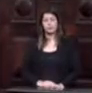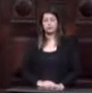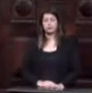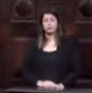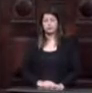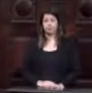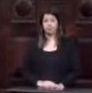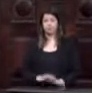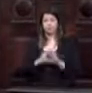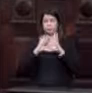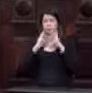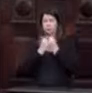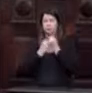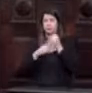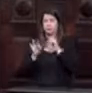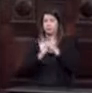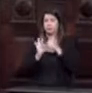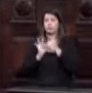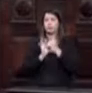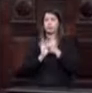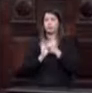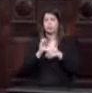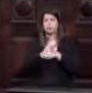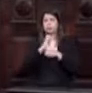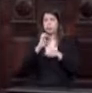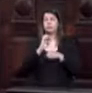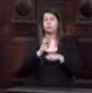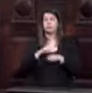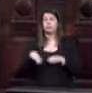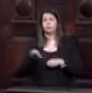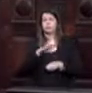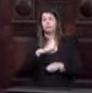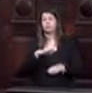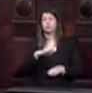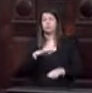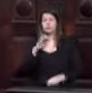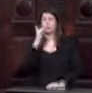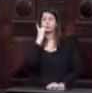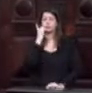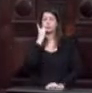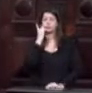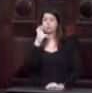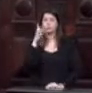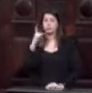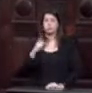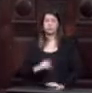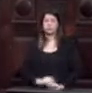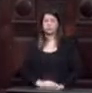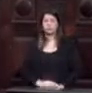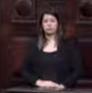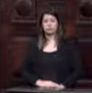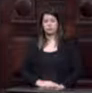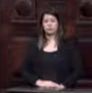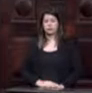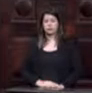Pela Comissão de Tributação, Controle da Arrecadação Estadual e Fiscalização dos Tributos Estaduais, deputado Luiz Paulo.